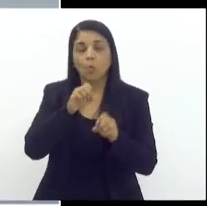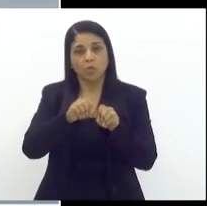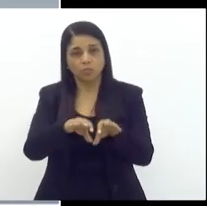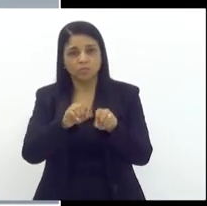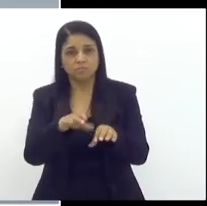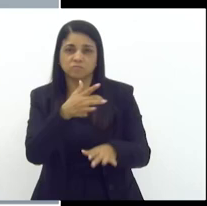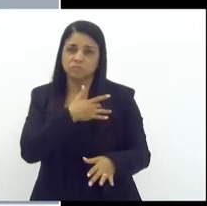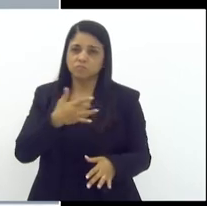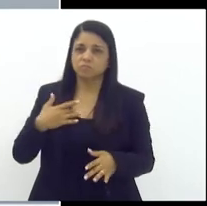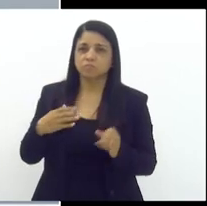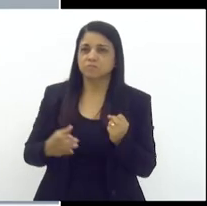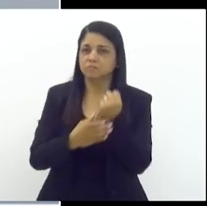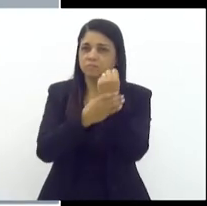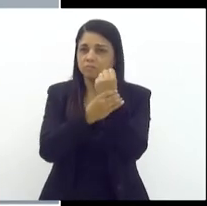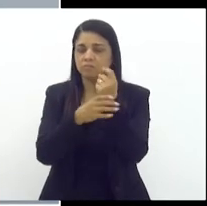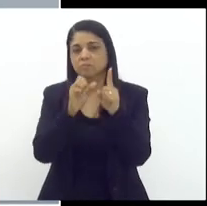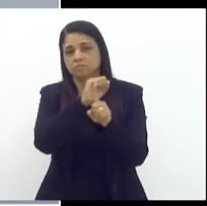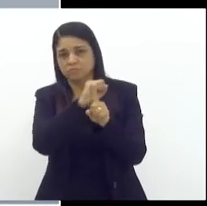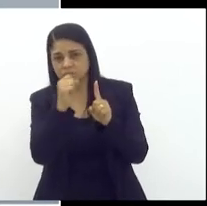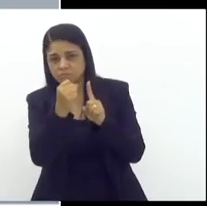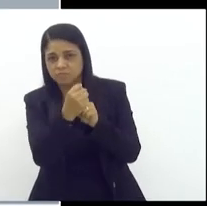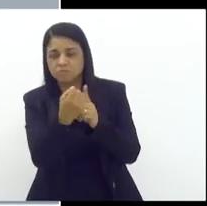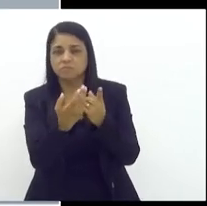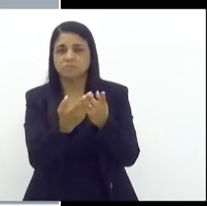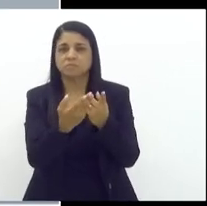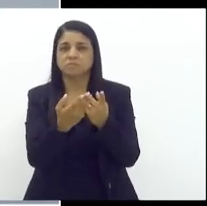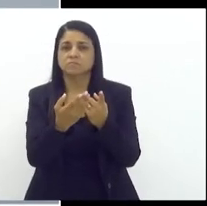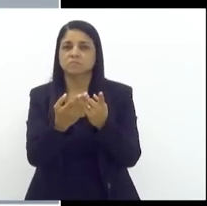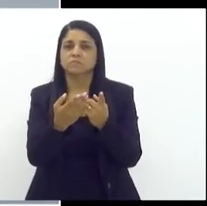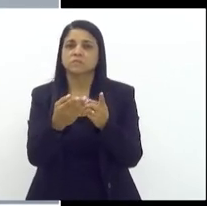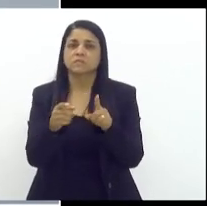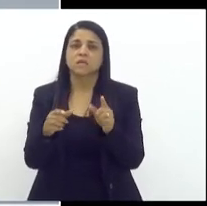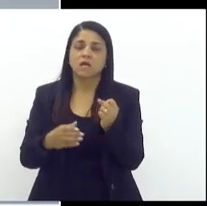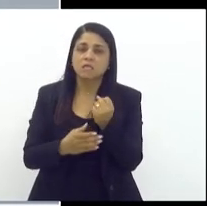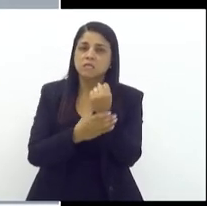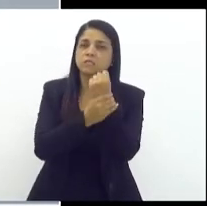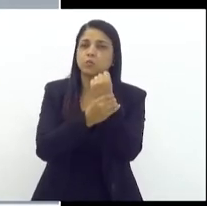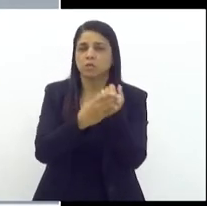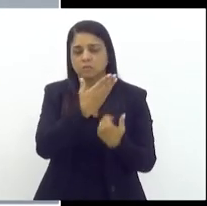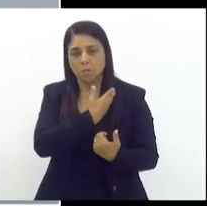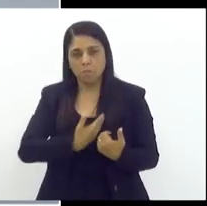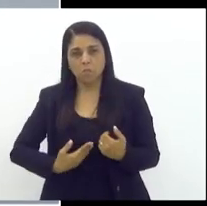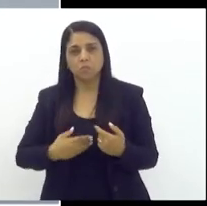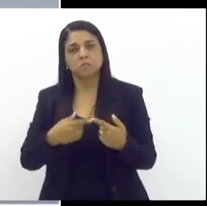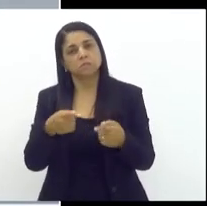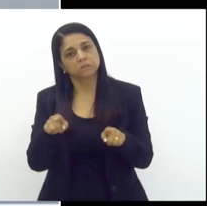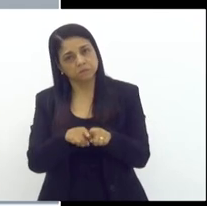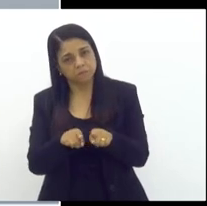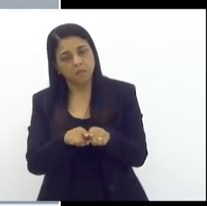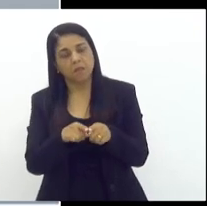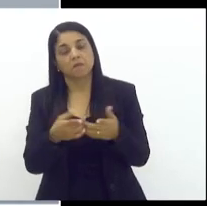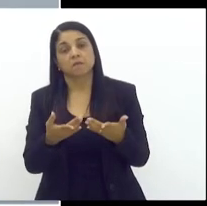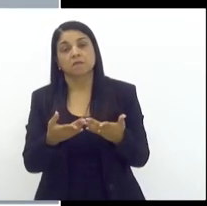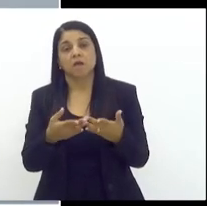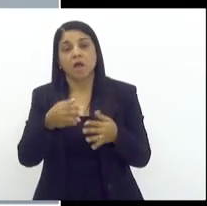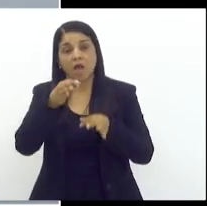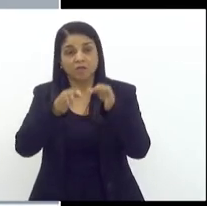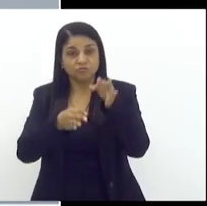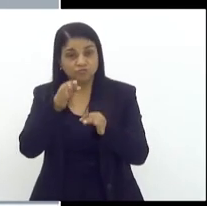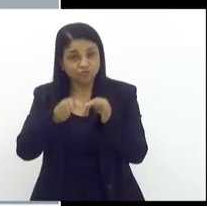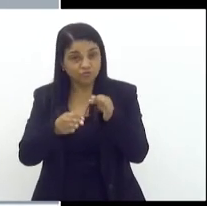saúde Segurança Social e a própria Segurança Pública etc etc então a justiça